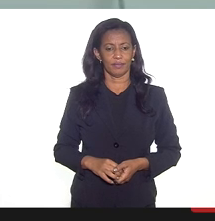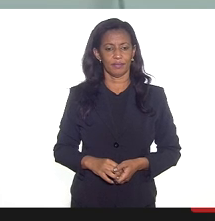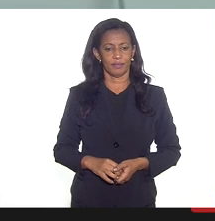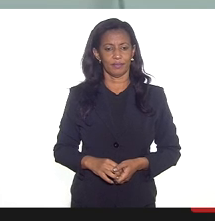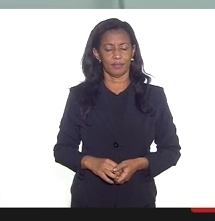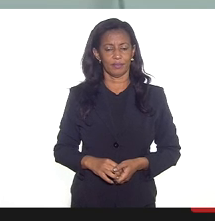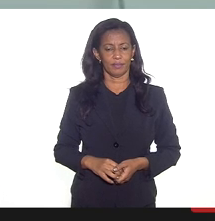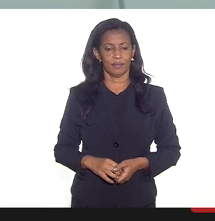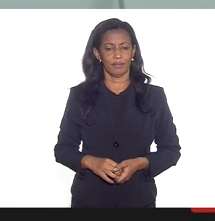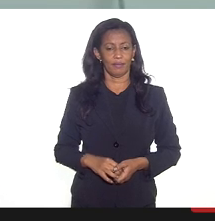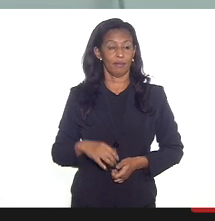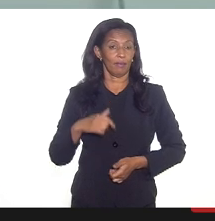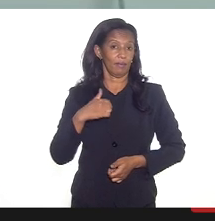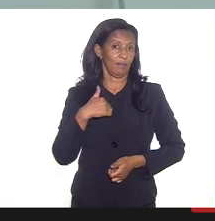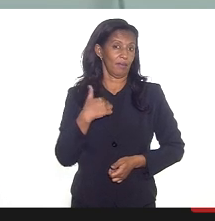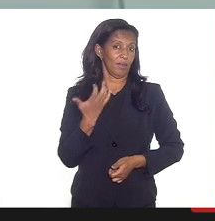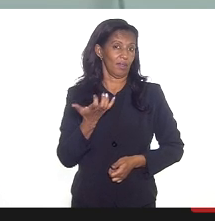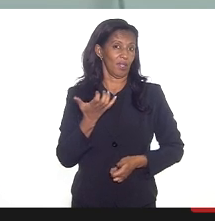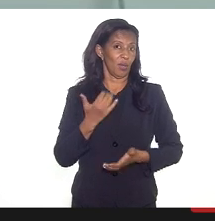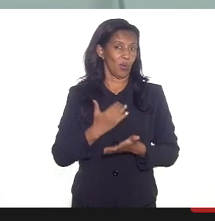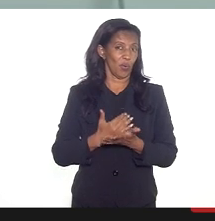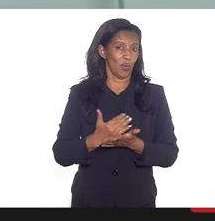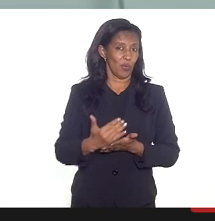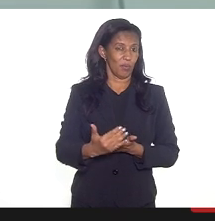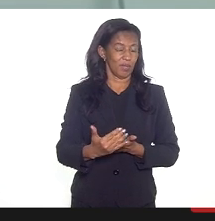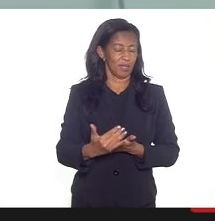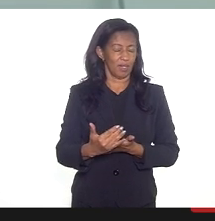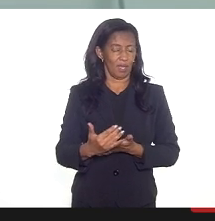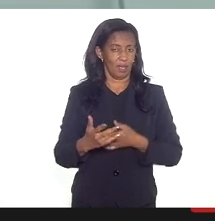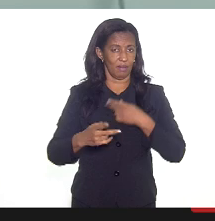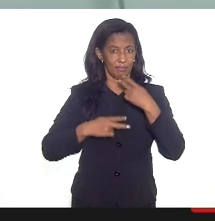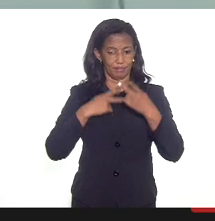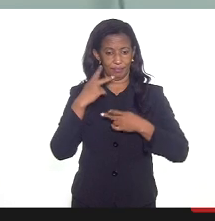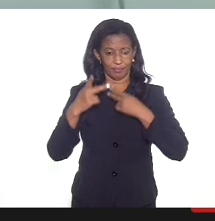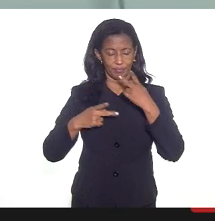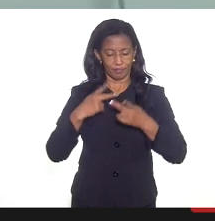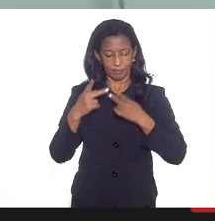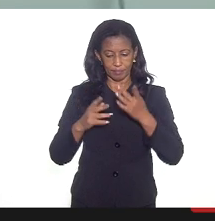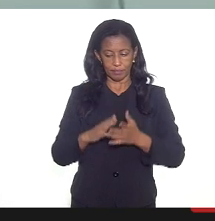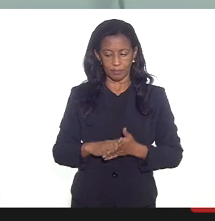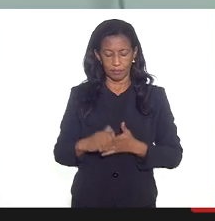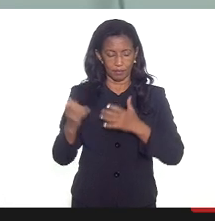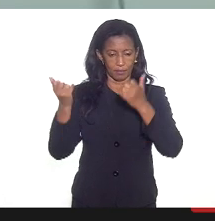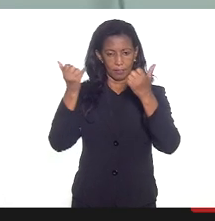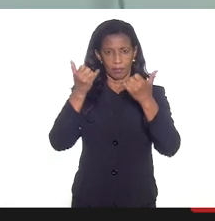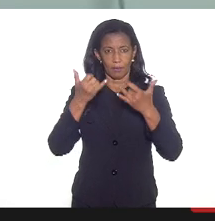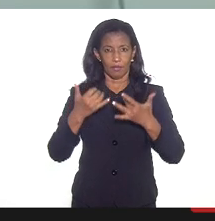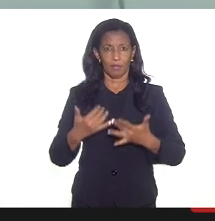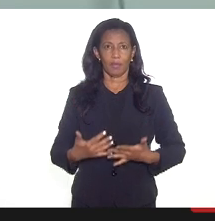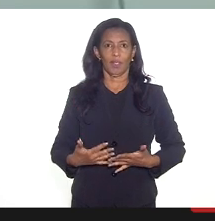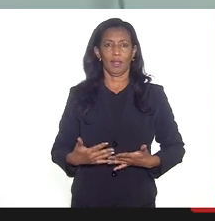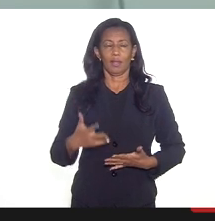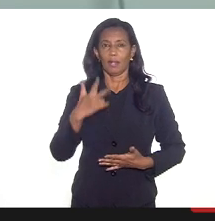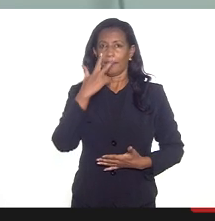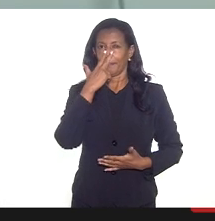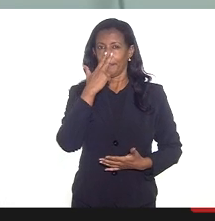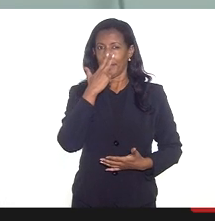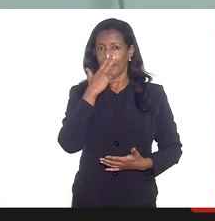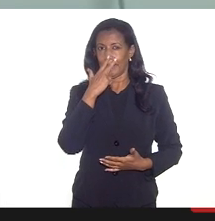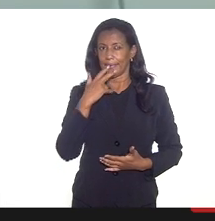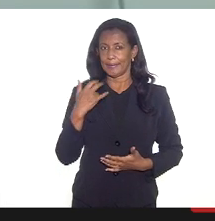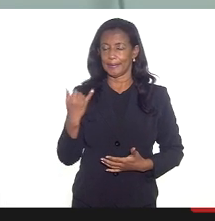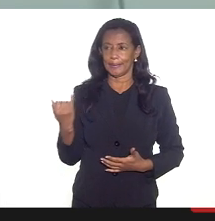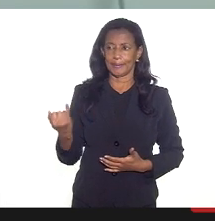Eu pretendo começar a minha fala explicando uma questão que parece bastante fundamental